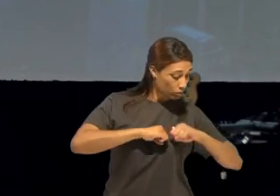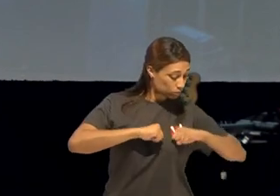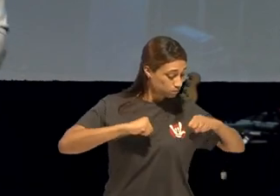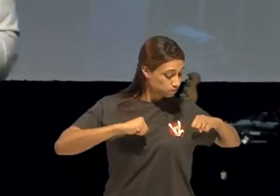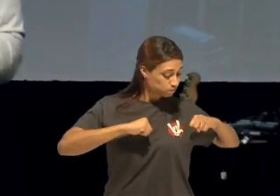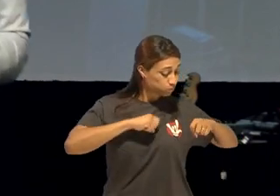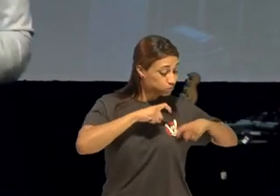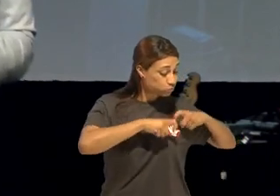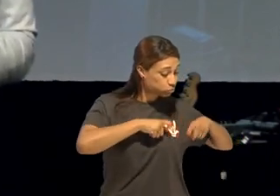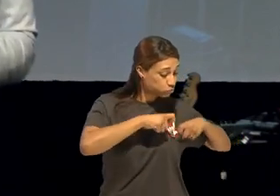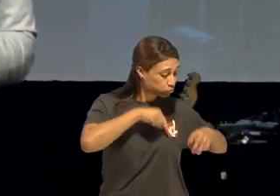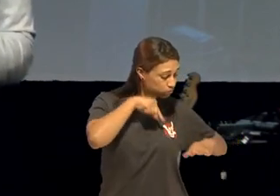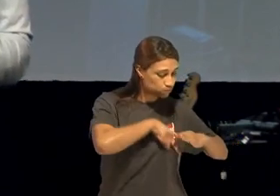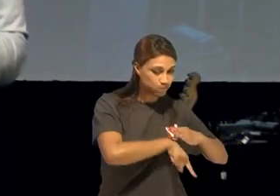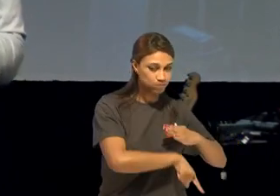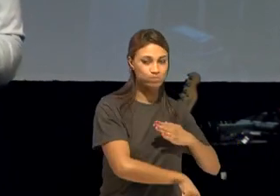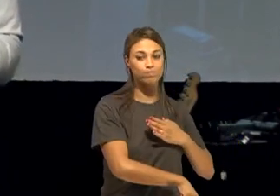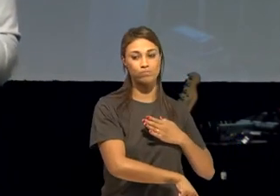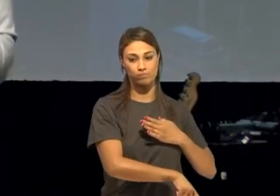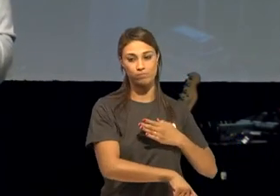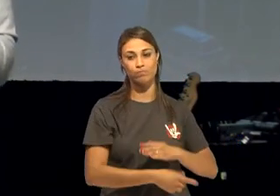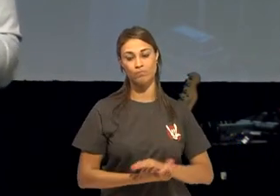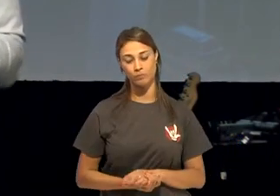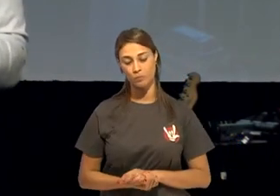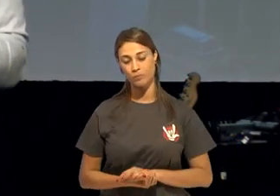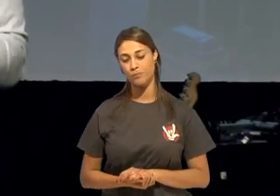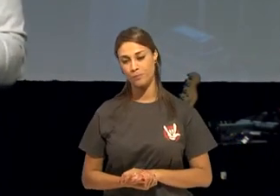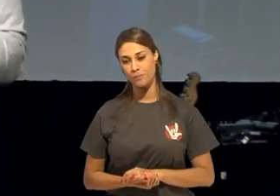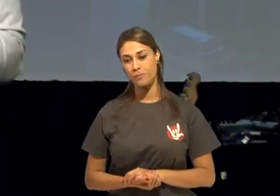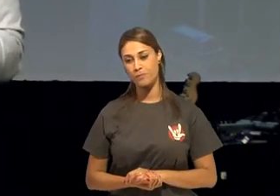Meu irmão, deixa Ele cavar você.